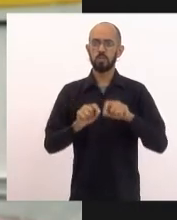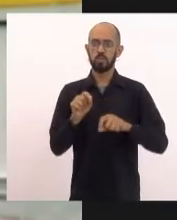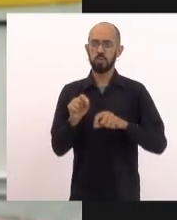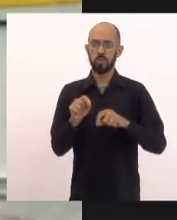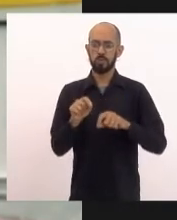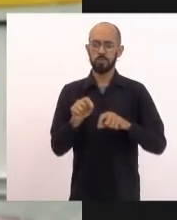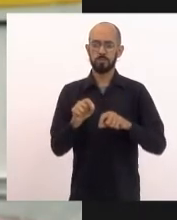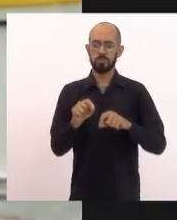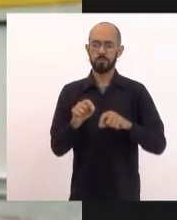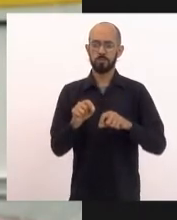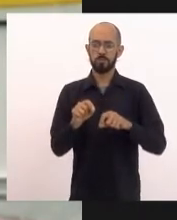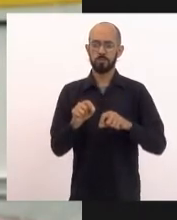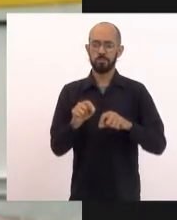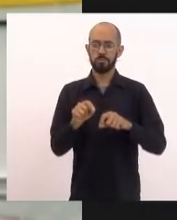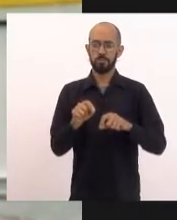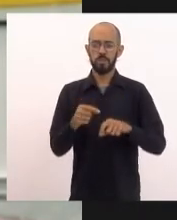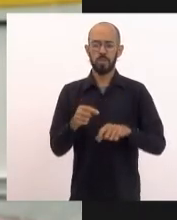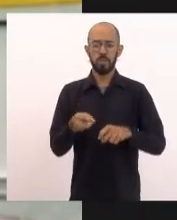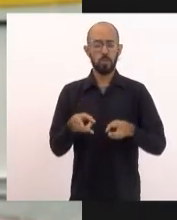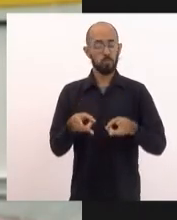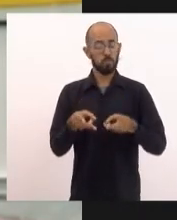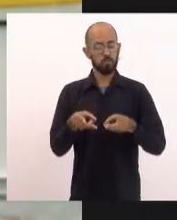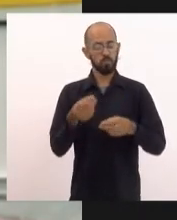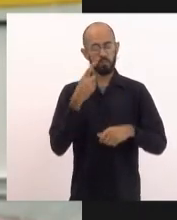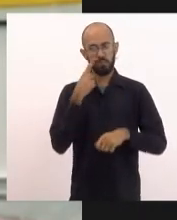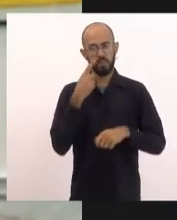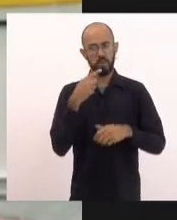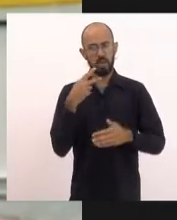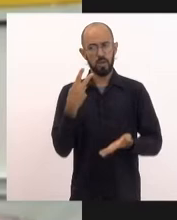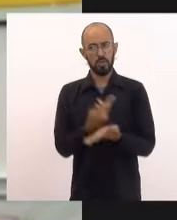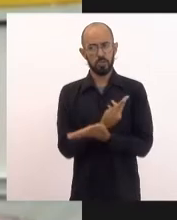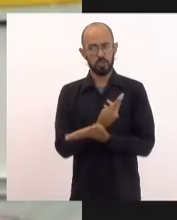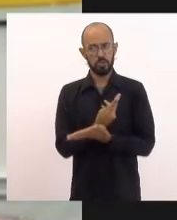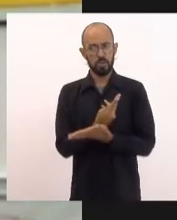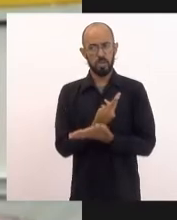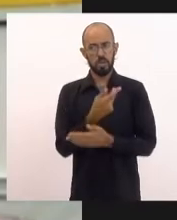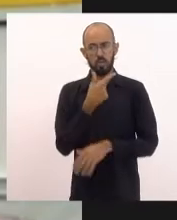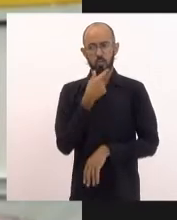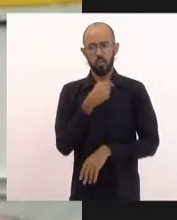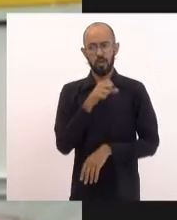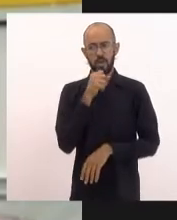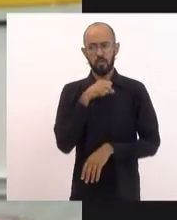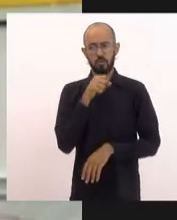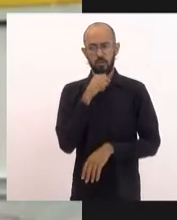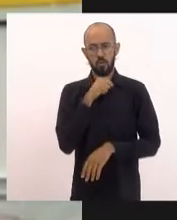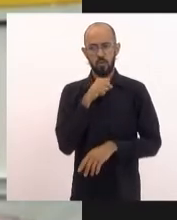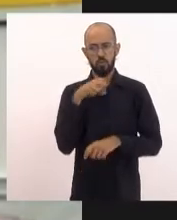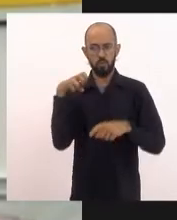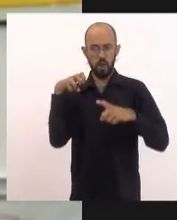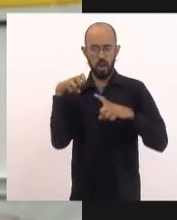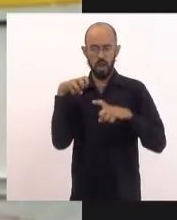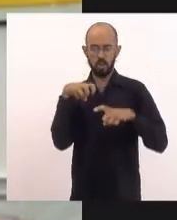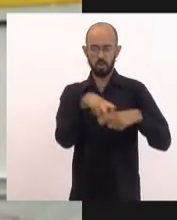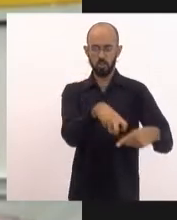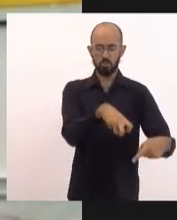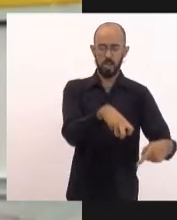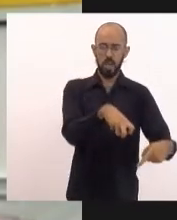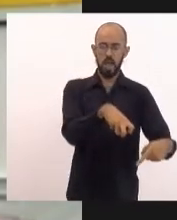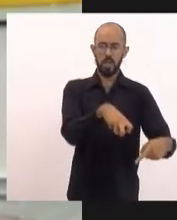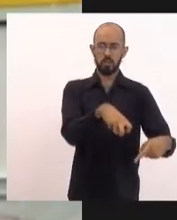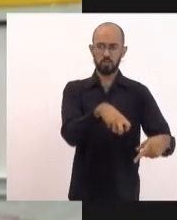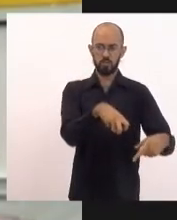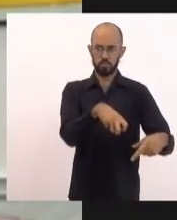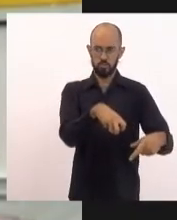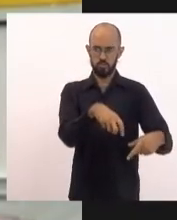exemplo, presenciei o episódio de um avô sendo atropelado por um vagabundo de motocicleta,